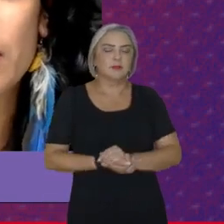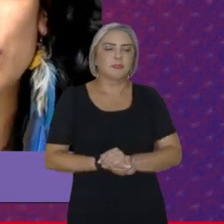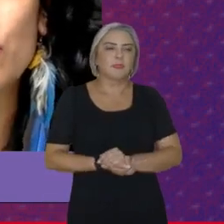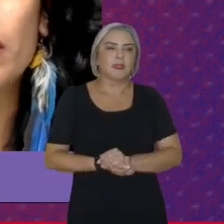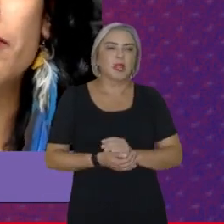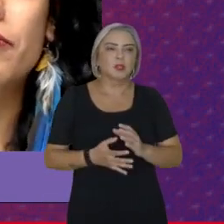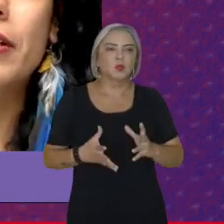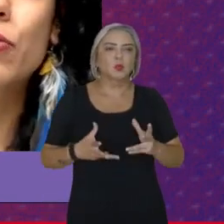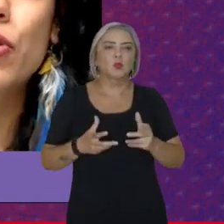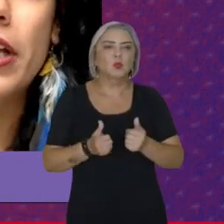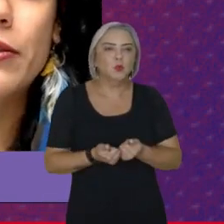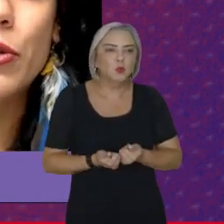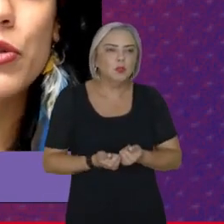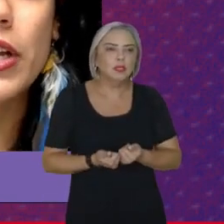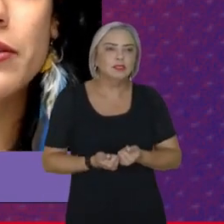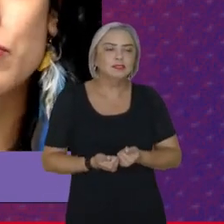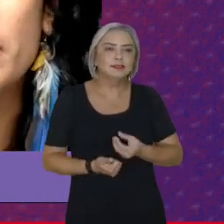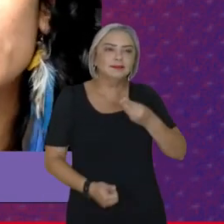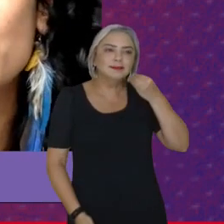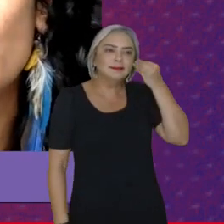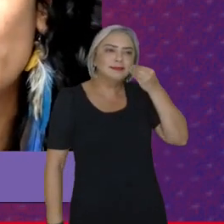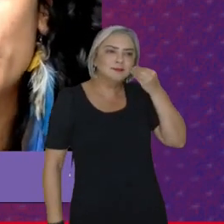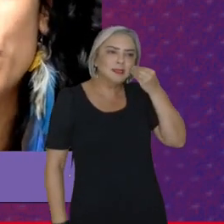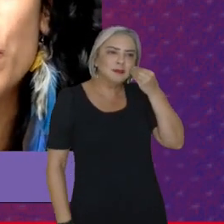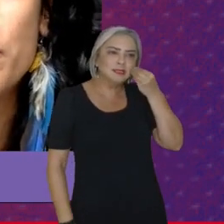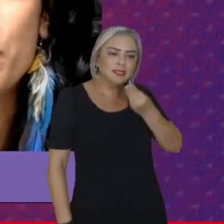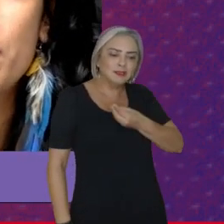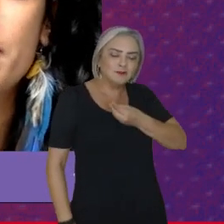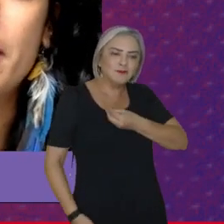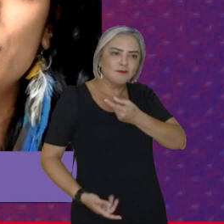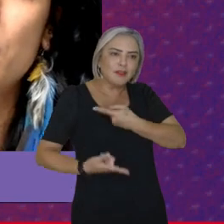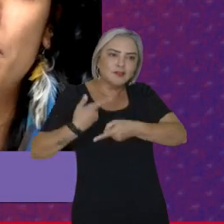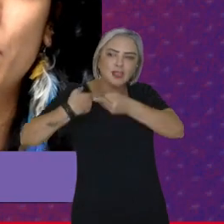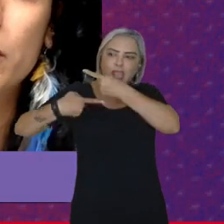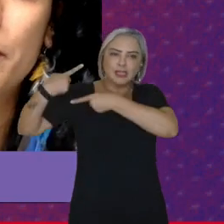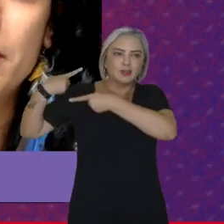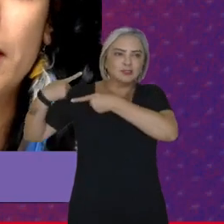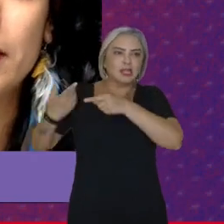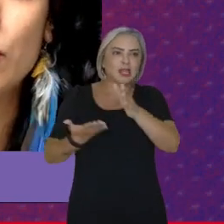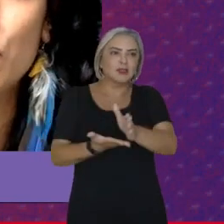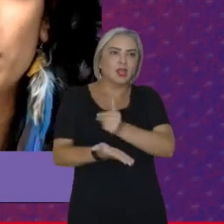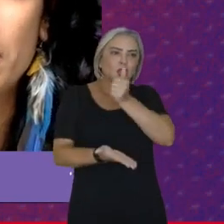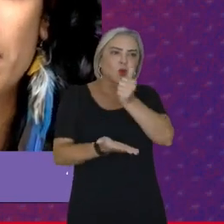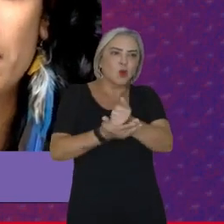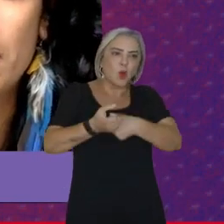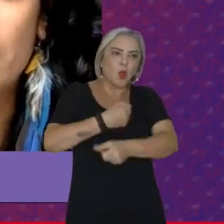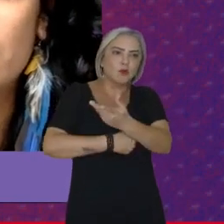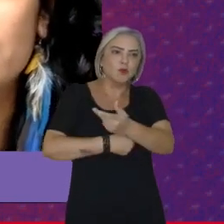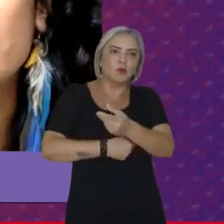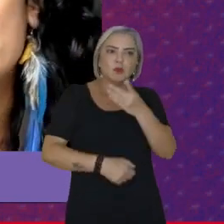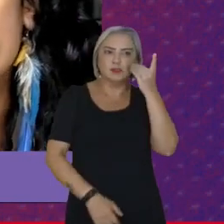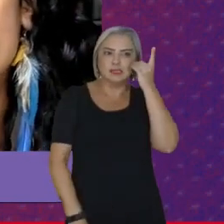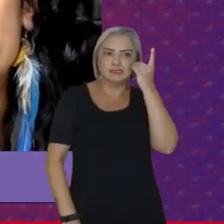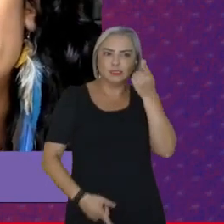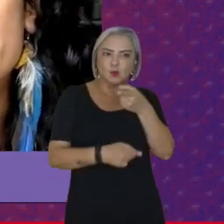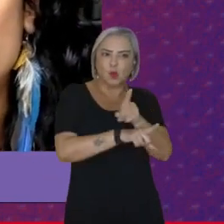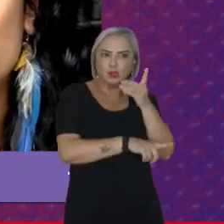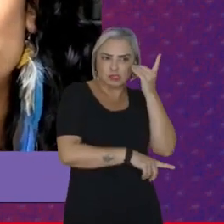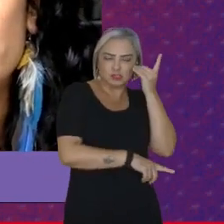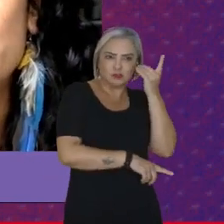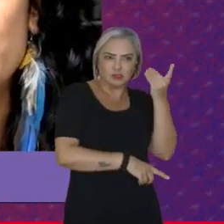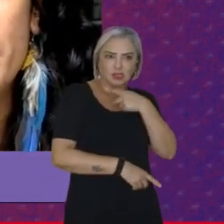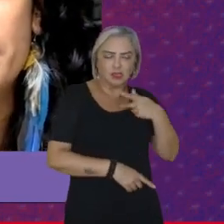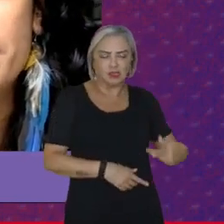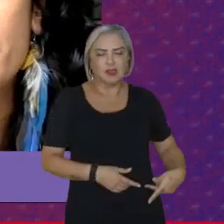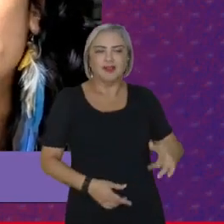sobre tudo que a gente está vivendo de retrocesso desde o golpe de 2016 contra a presidenta Dilma na vida e